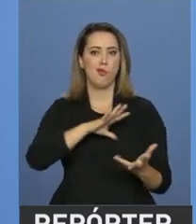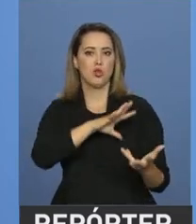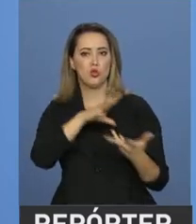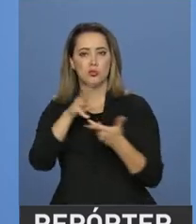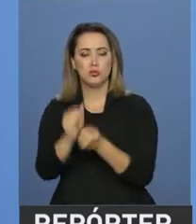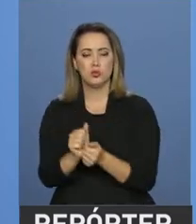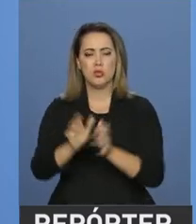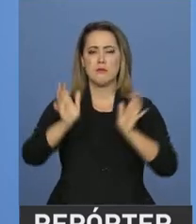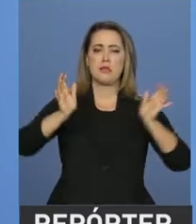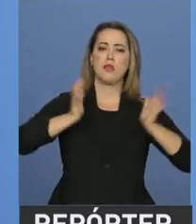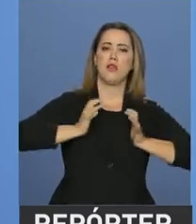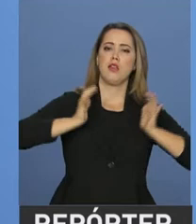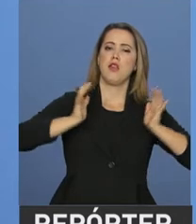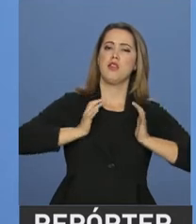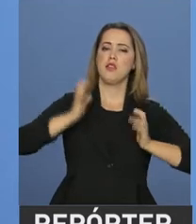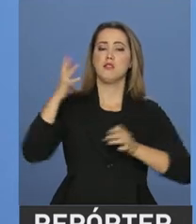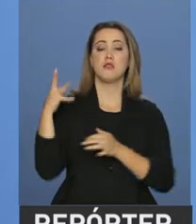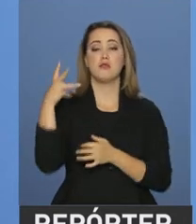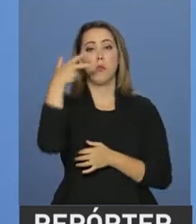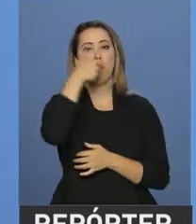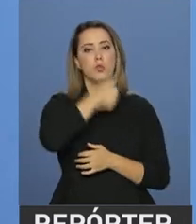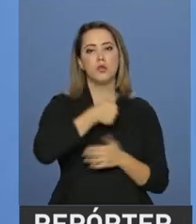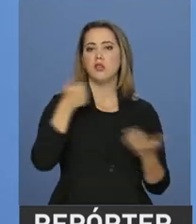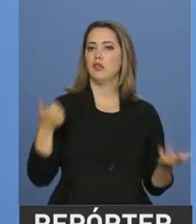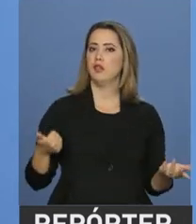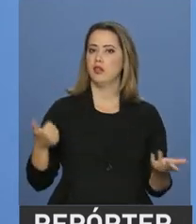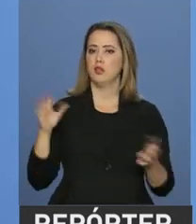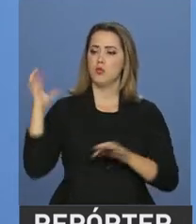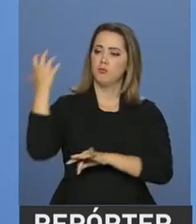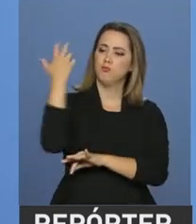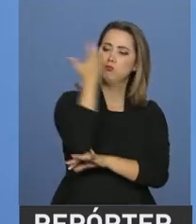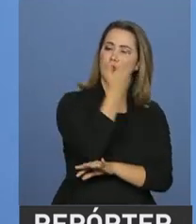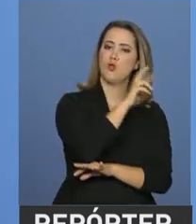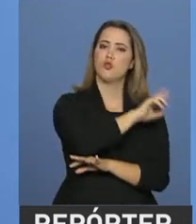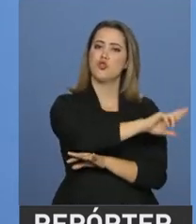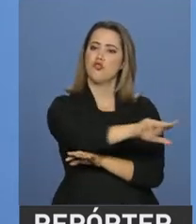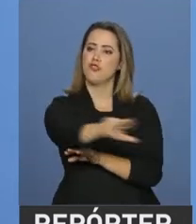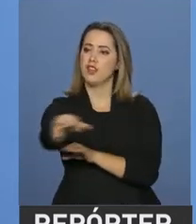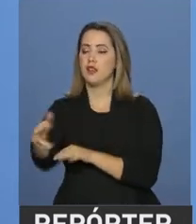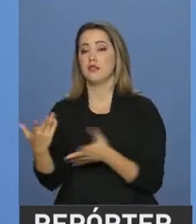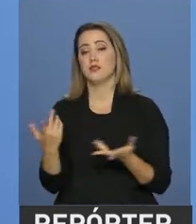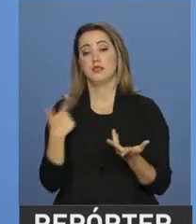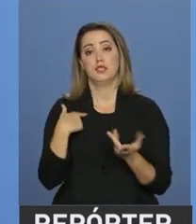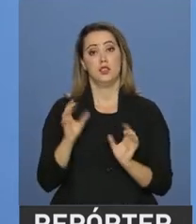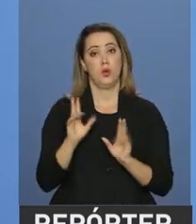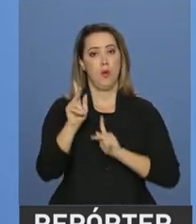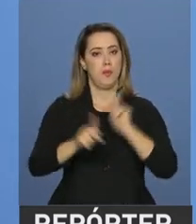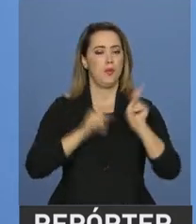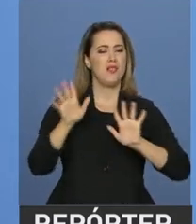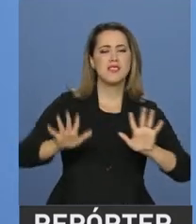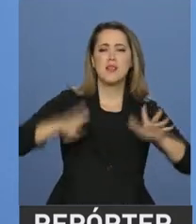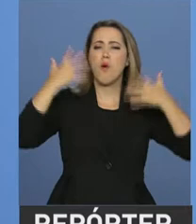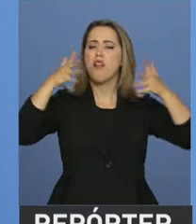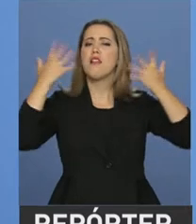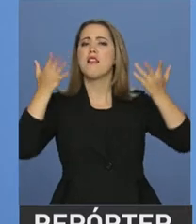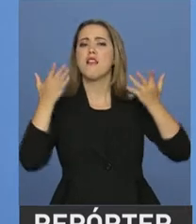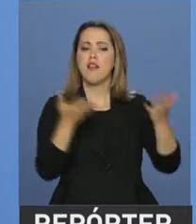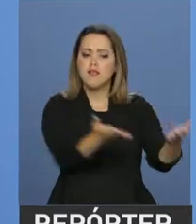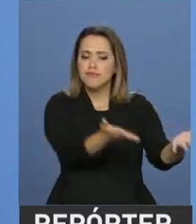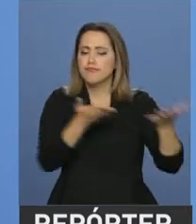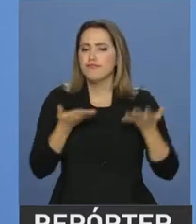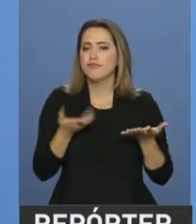cheio de riquezas e belezas naturais com temas variados e formada por uma população alegre e hospitaleira